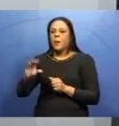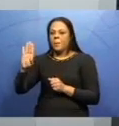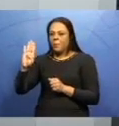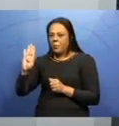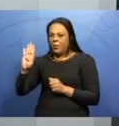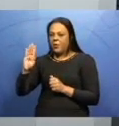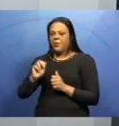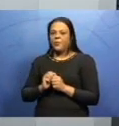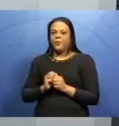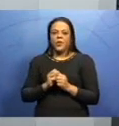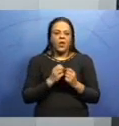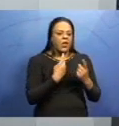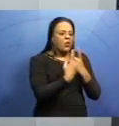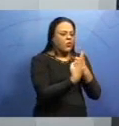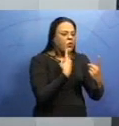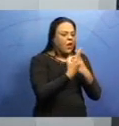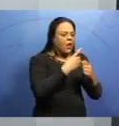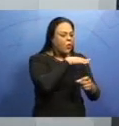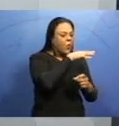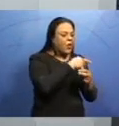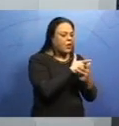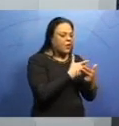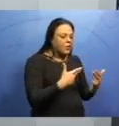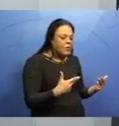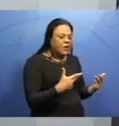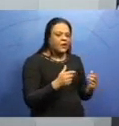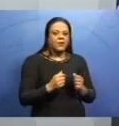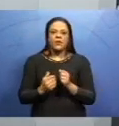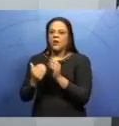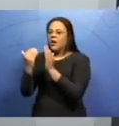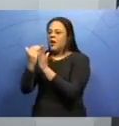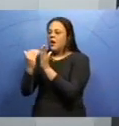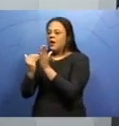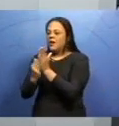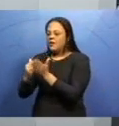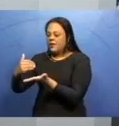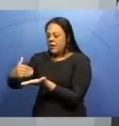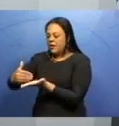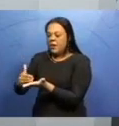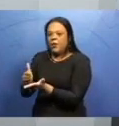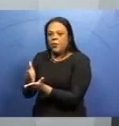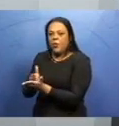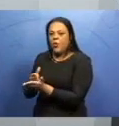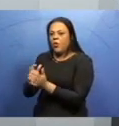B. Diálogo entre animais e uma receita de bolo no final.